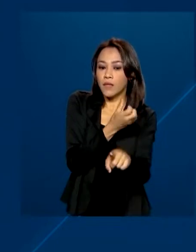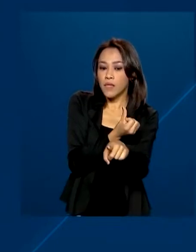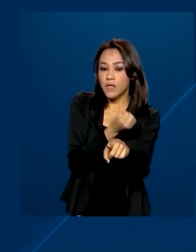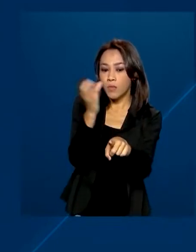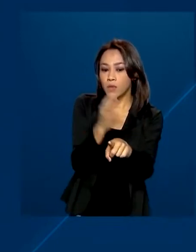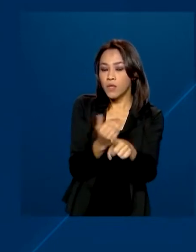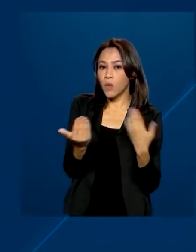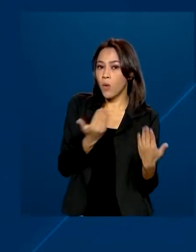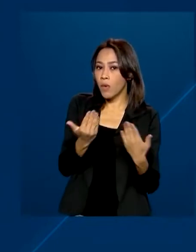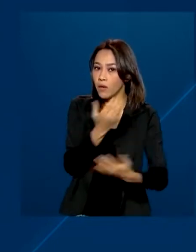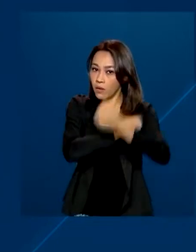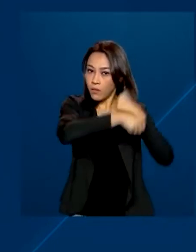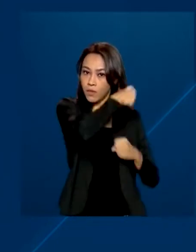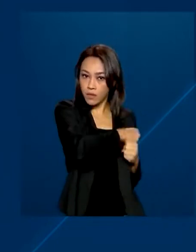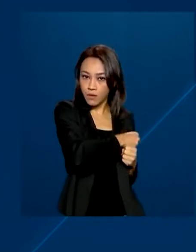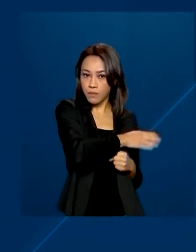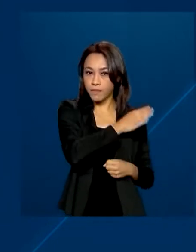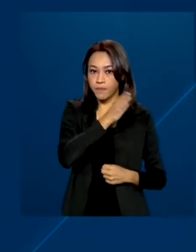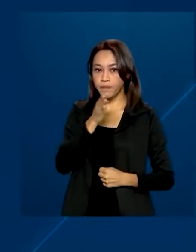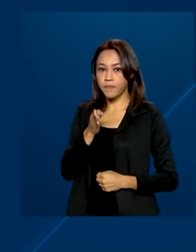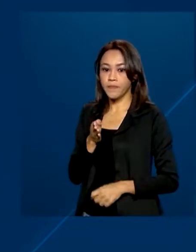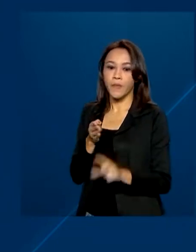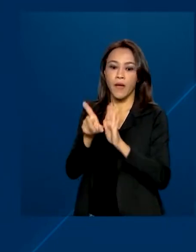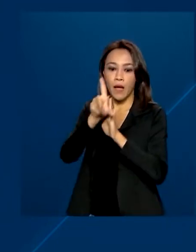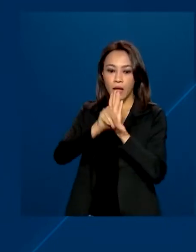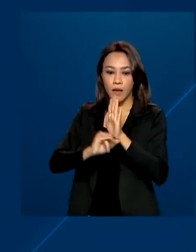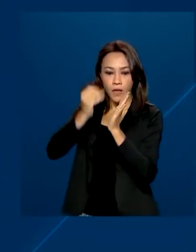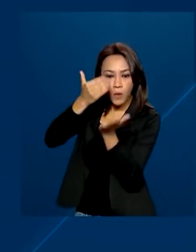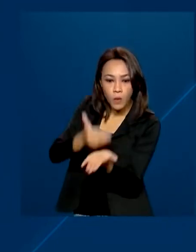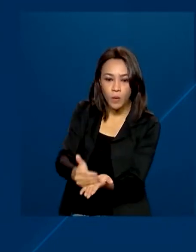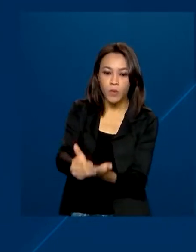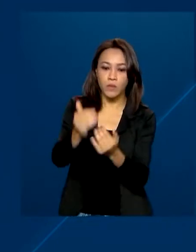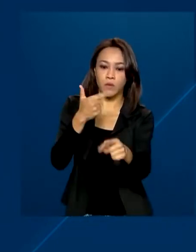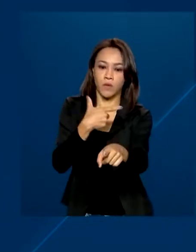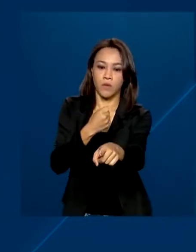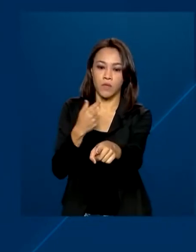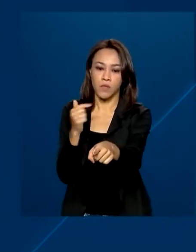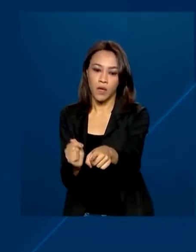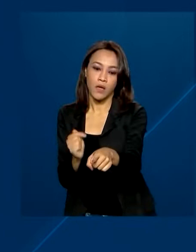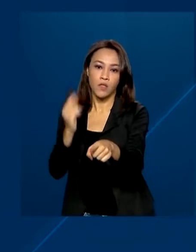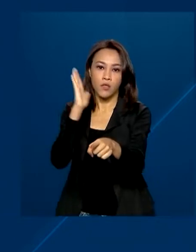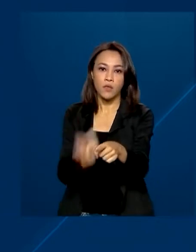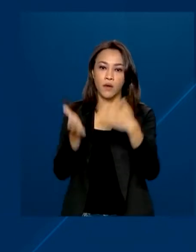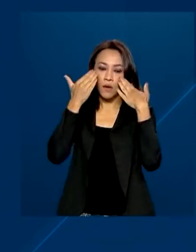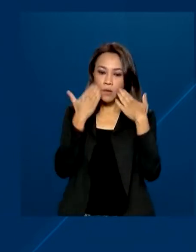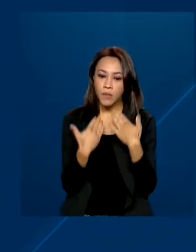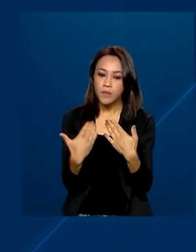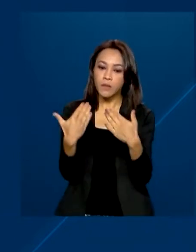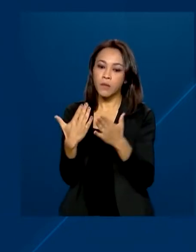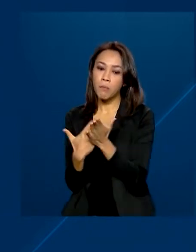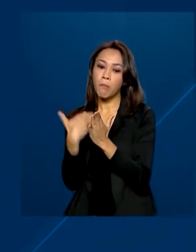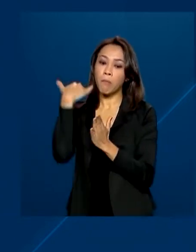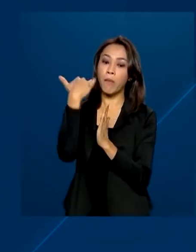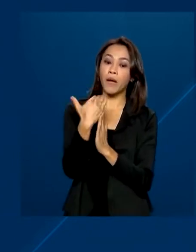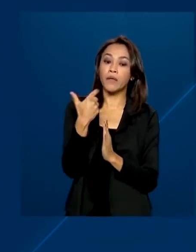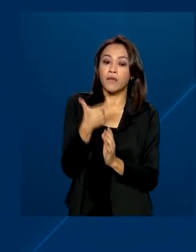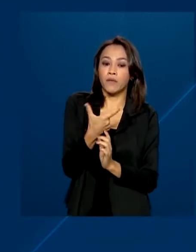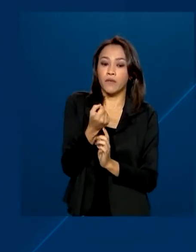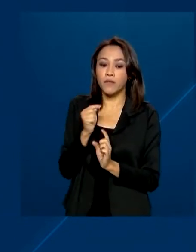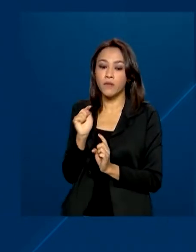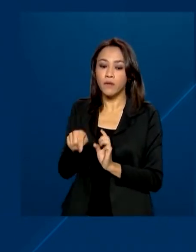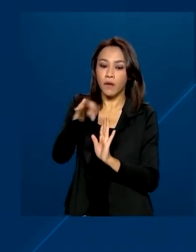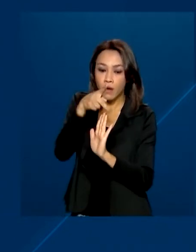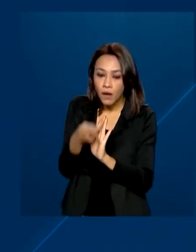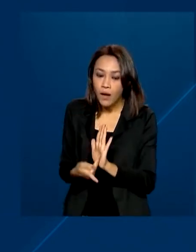relação a 2020. Desde que a lei entrou em vigor, em 2007, foram apresentados mais de 20 mil projetos,